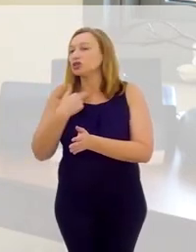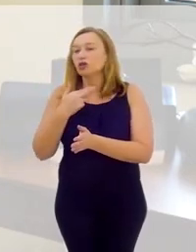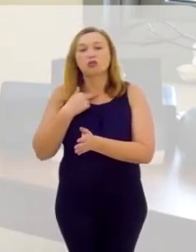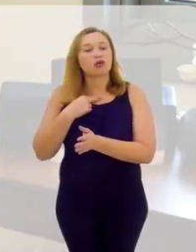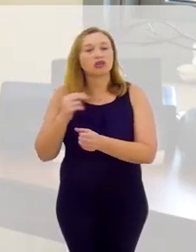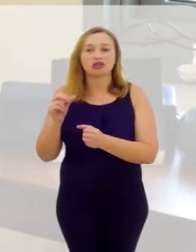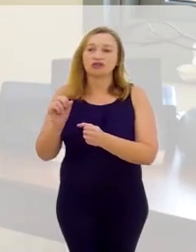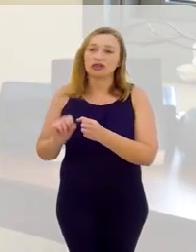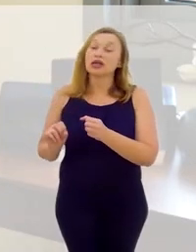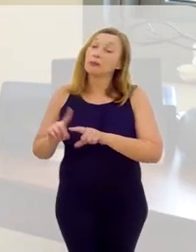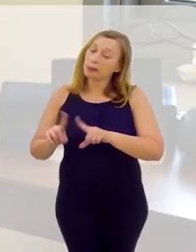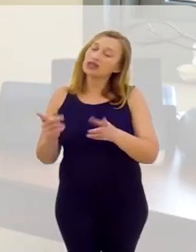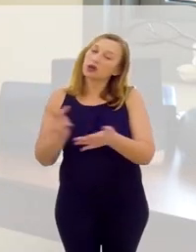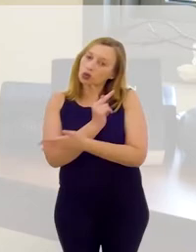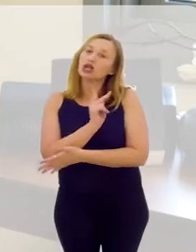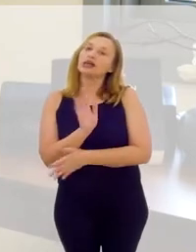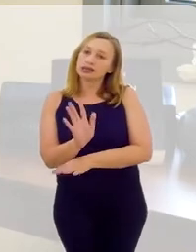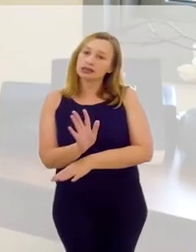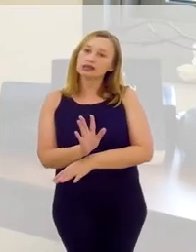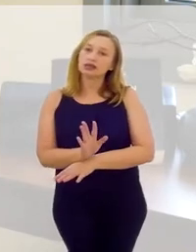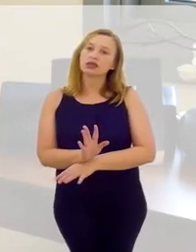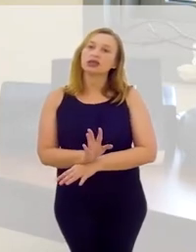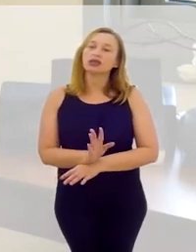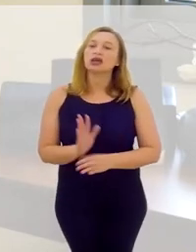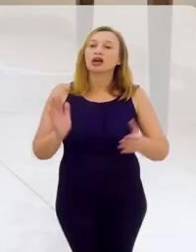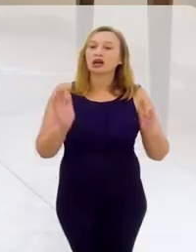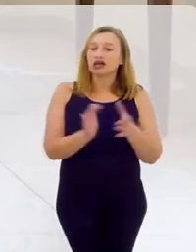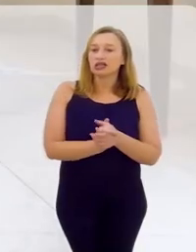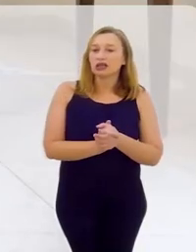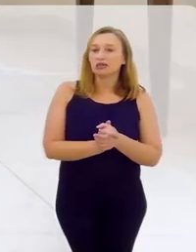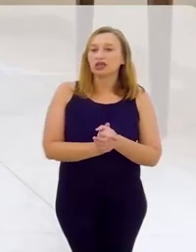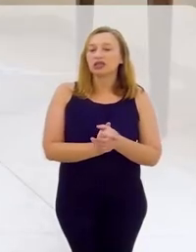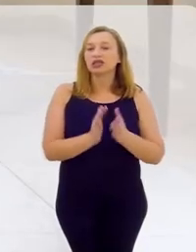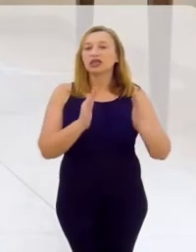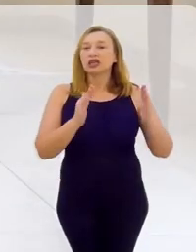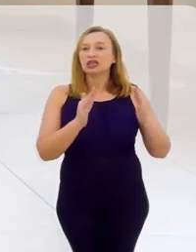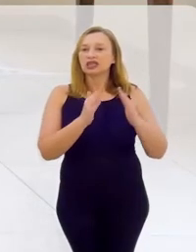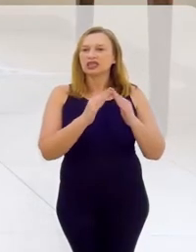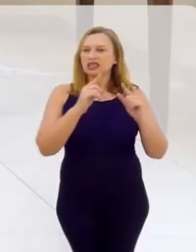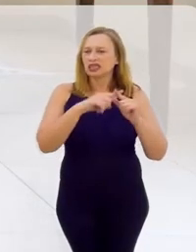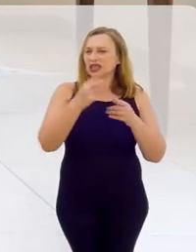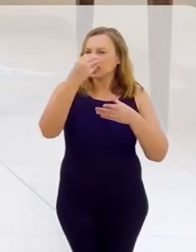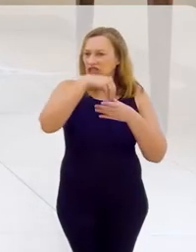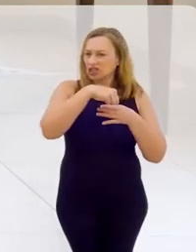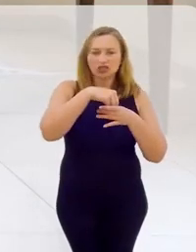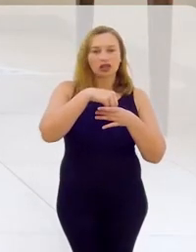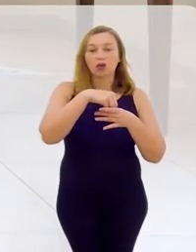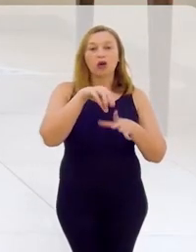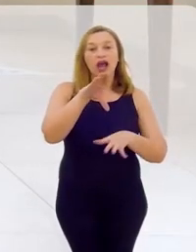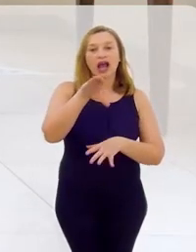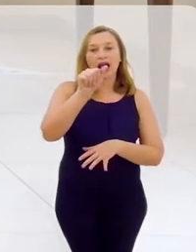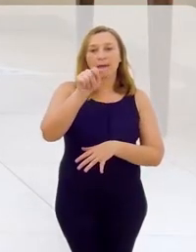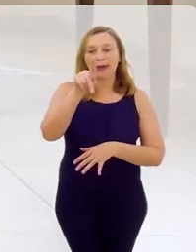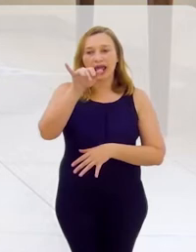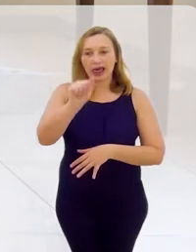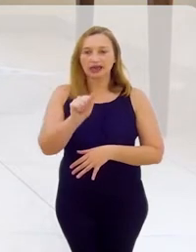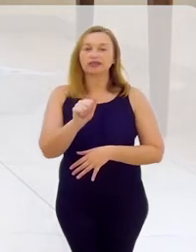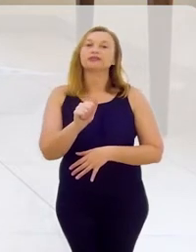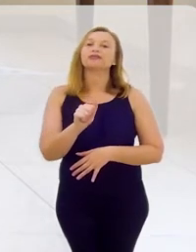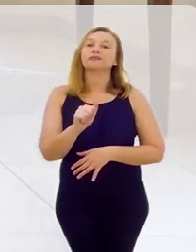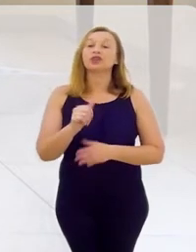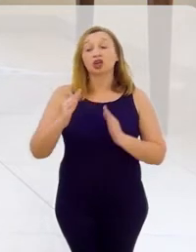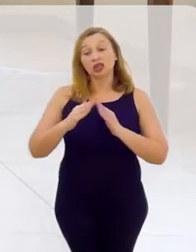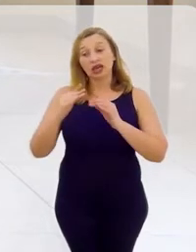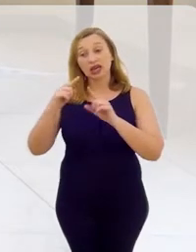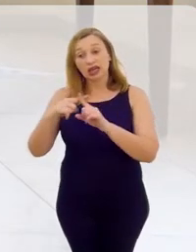outro, e não pode ser realizado. Mas acontece casamentos Os assim. casamentos acontecem dentro da igreja, vocês fazem Nas casamento